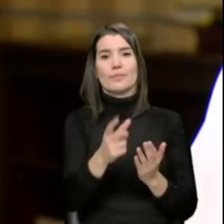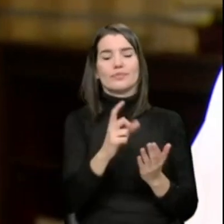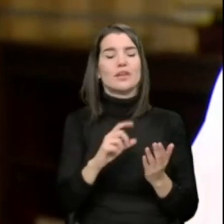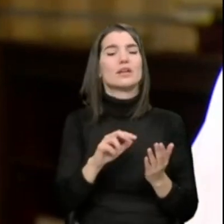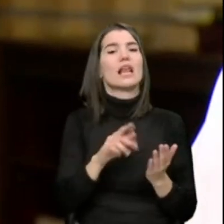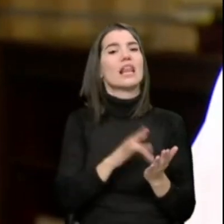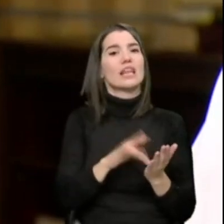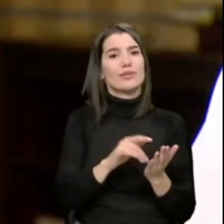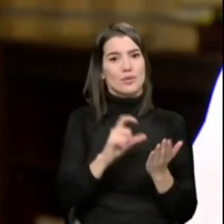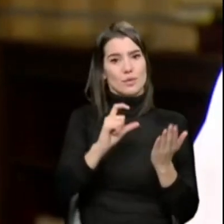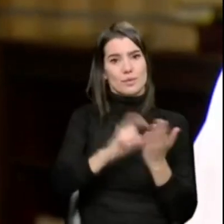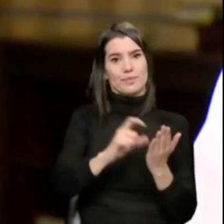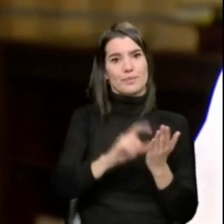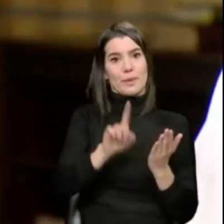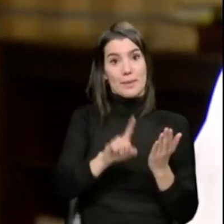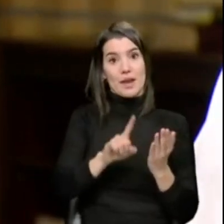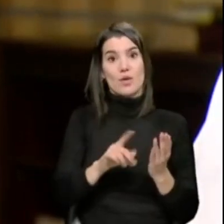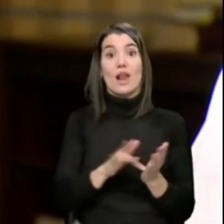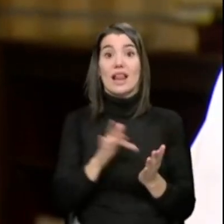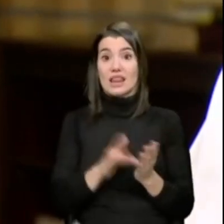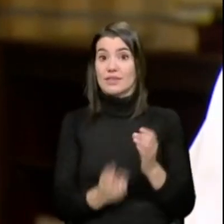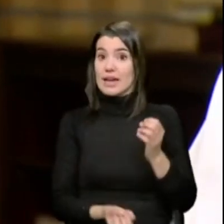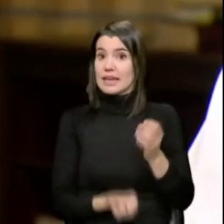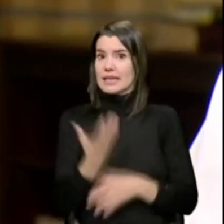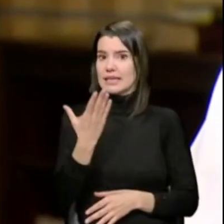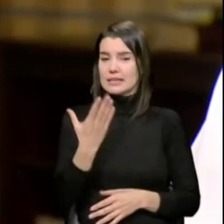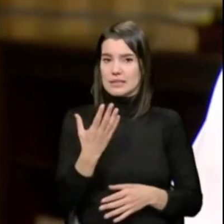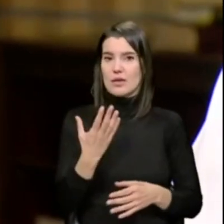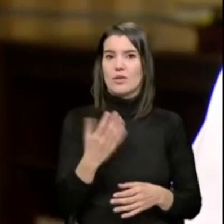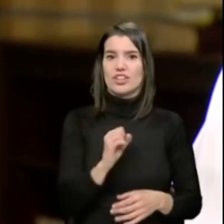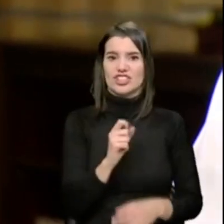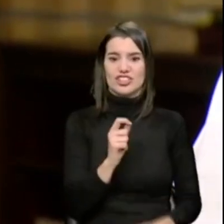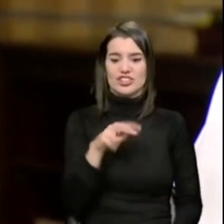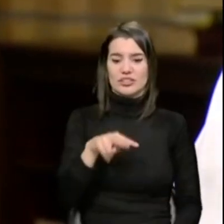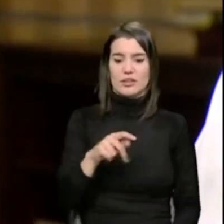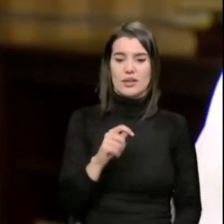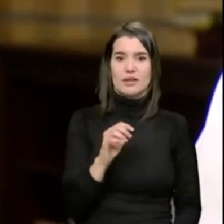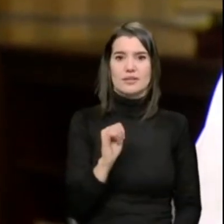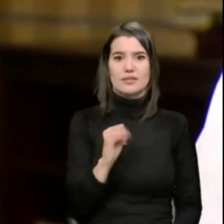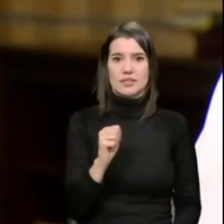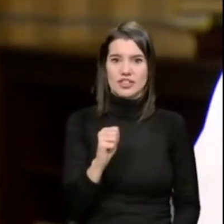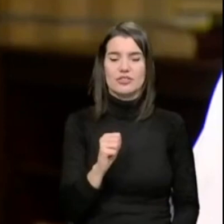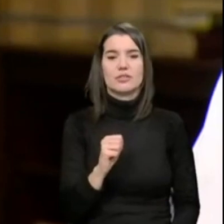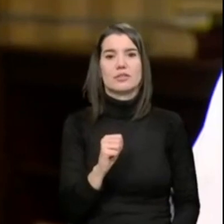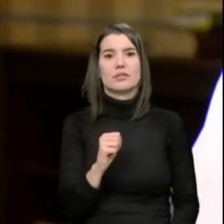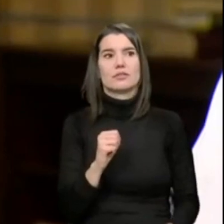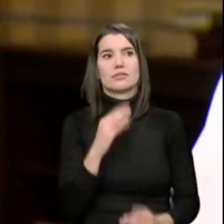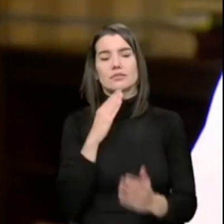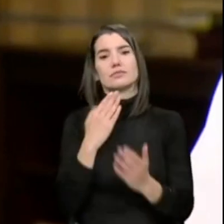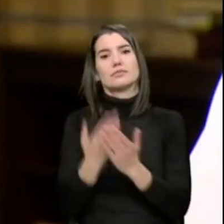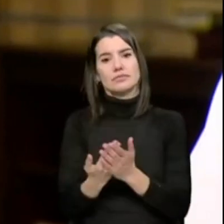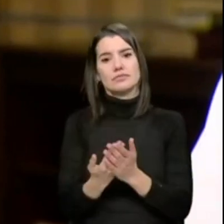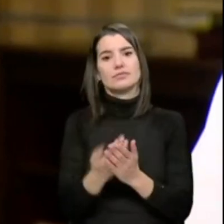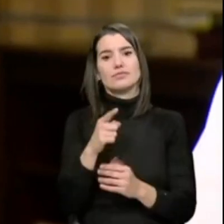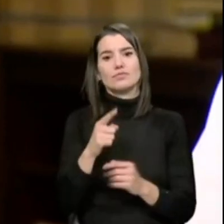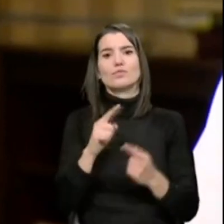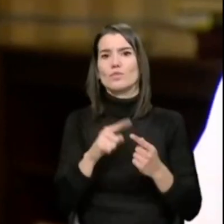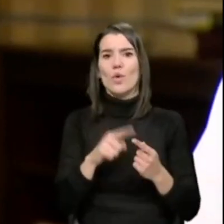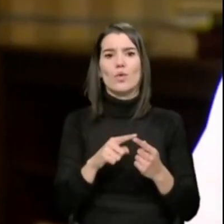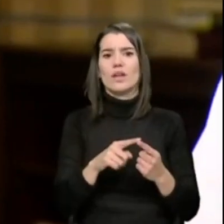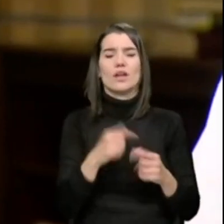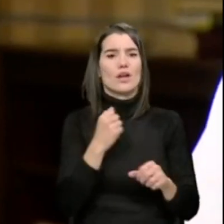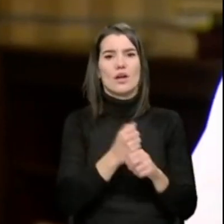de Gênesis, terão a salvação. E se me permitirem em 30 segundos, Sim, claro. Não praticar